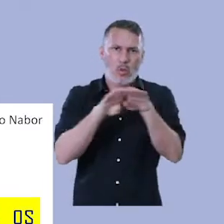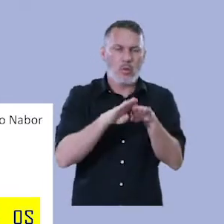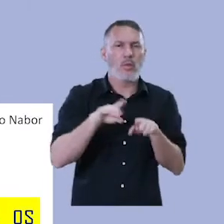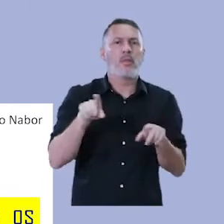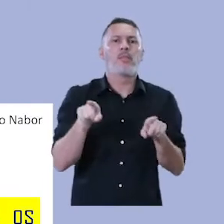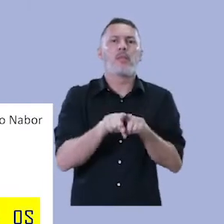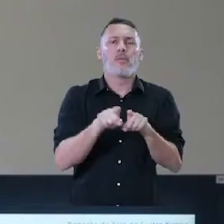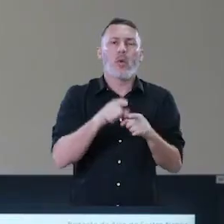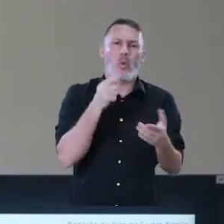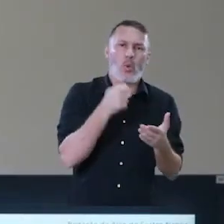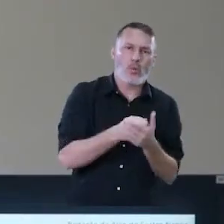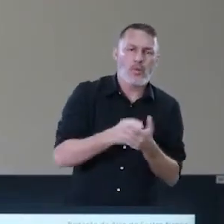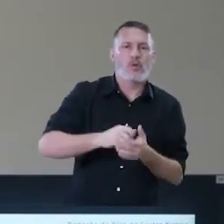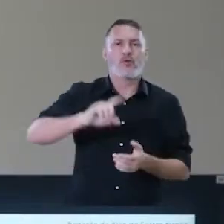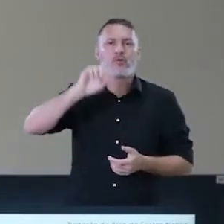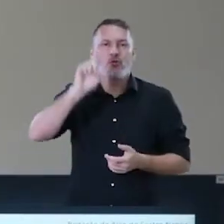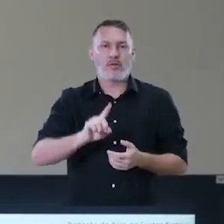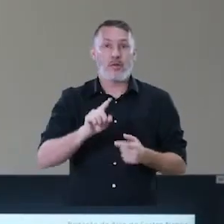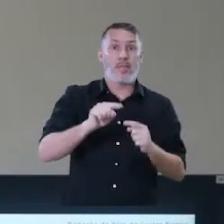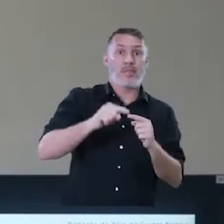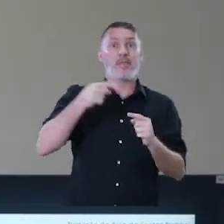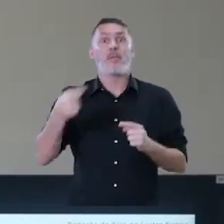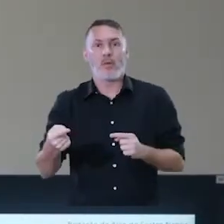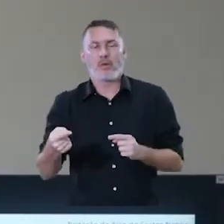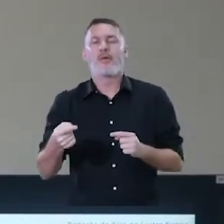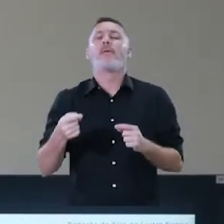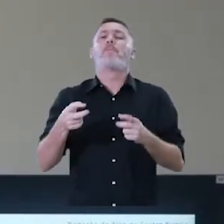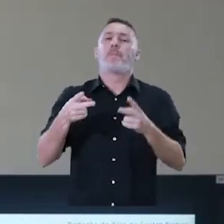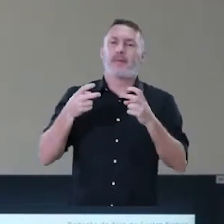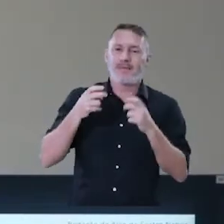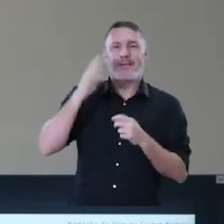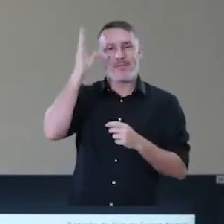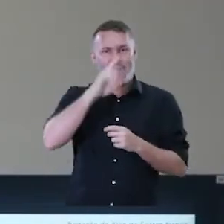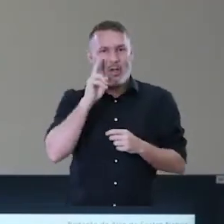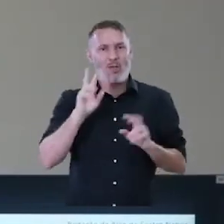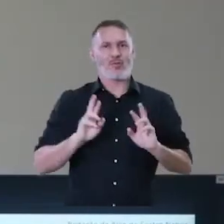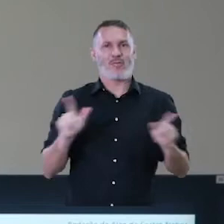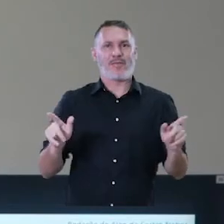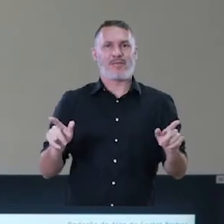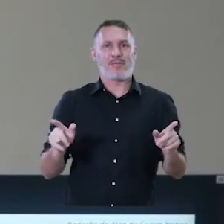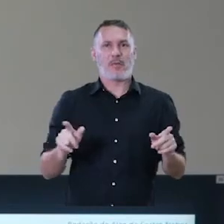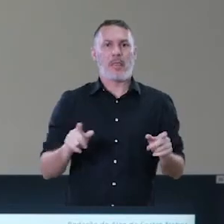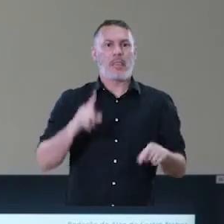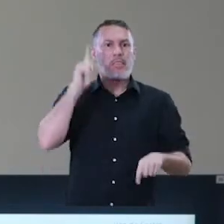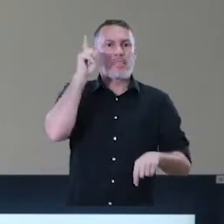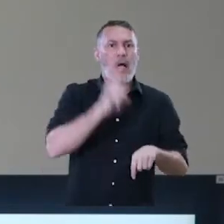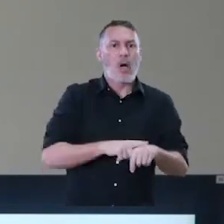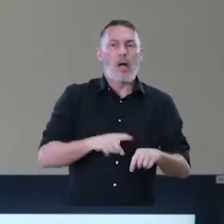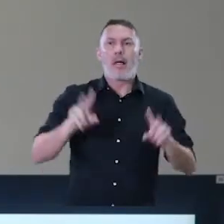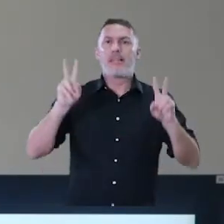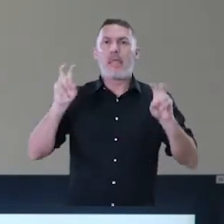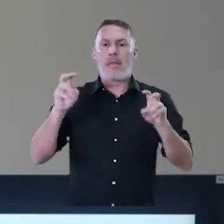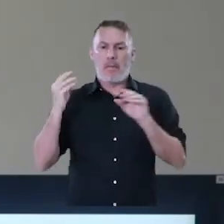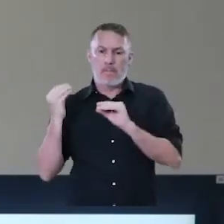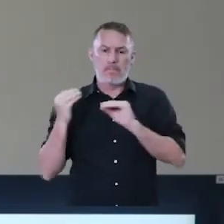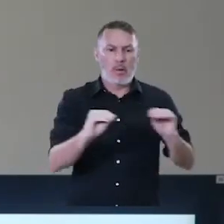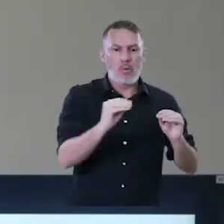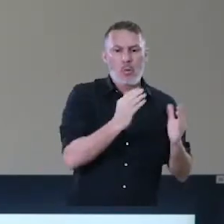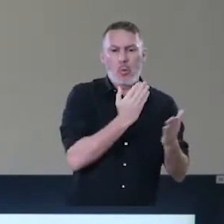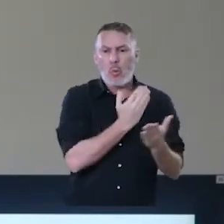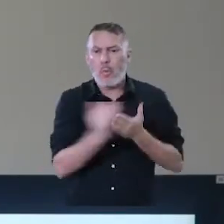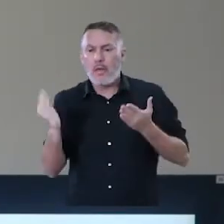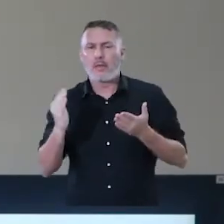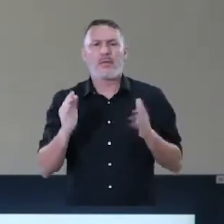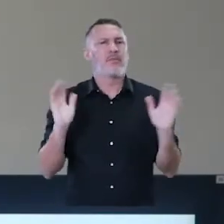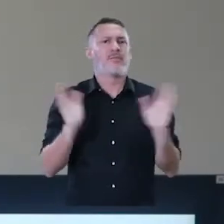direitos e deveres. Aí eu começo. No entanto, percebes que no Brasil... Olha a diferença de eu começar um texto desta